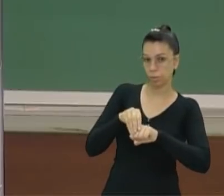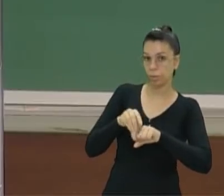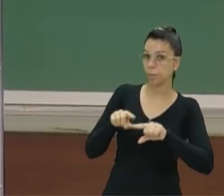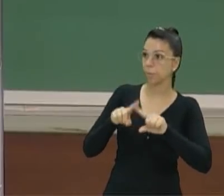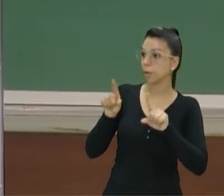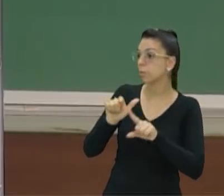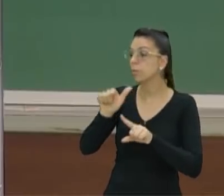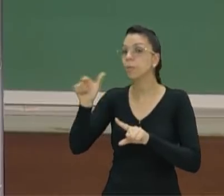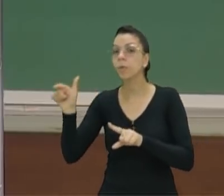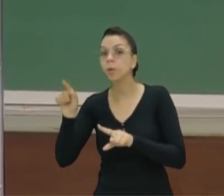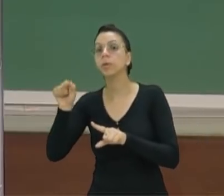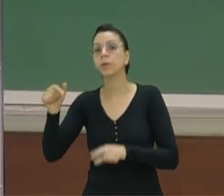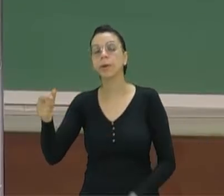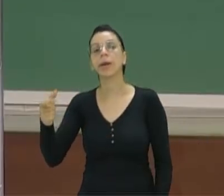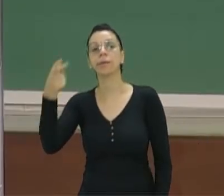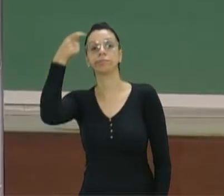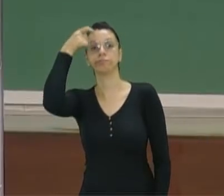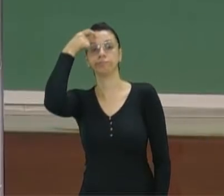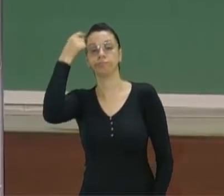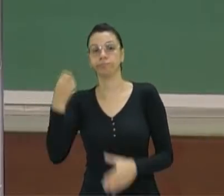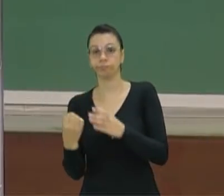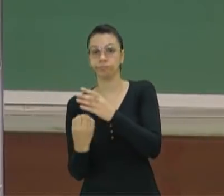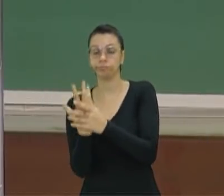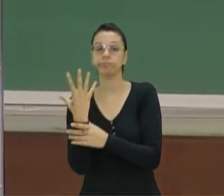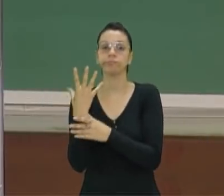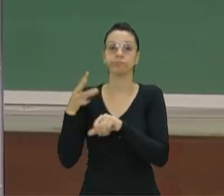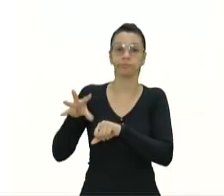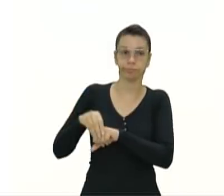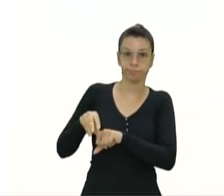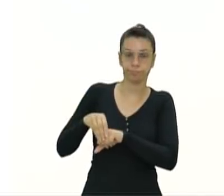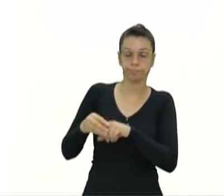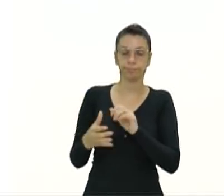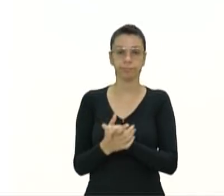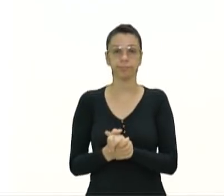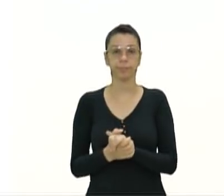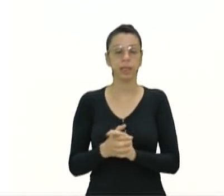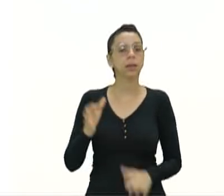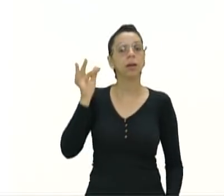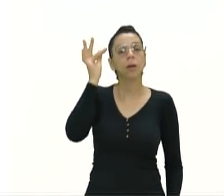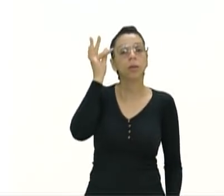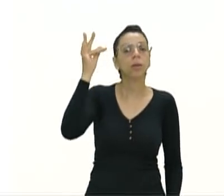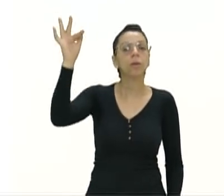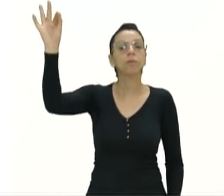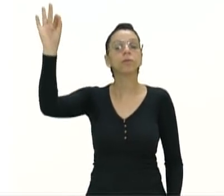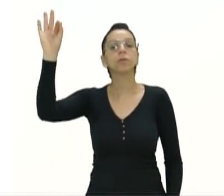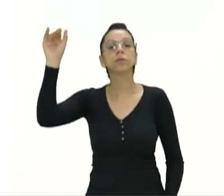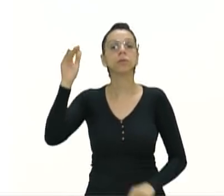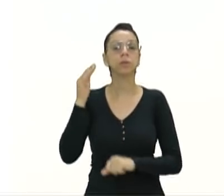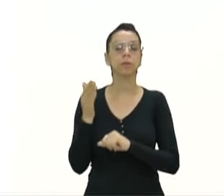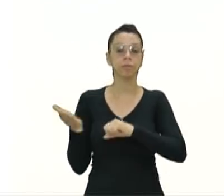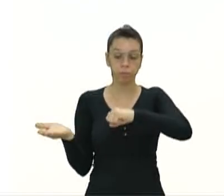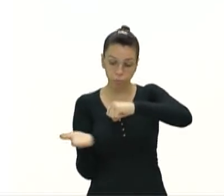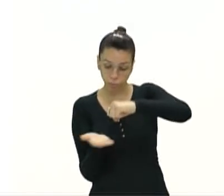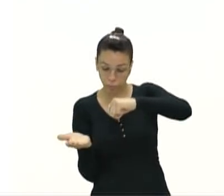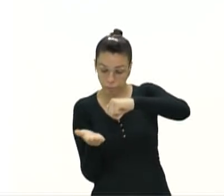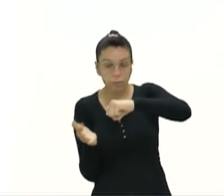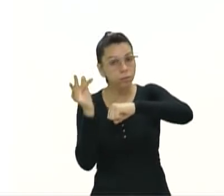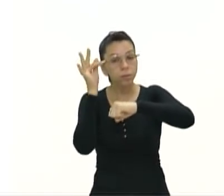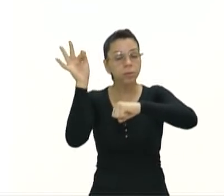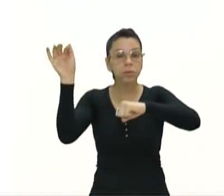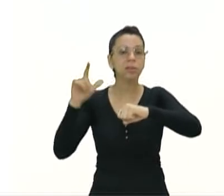se origina o conhecimento. E na filosofia contemporânea, nós vemos uma variedade, ou seja, uma gama